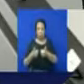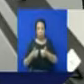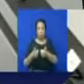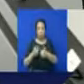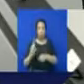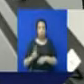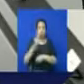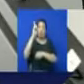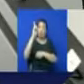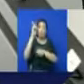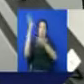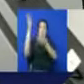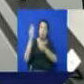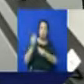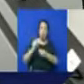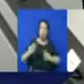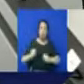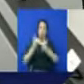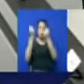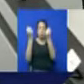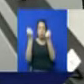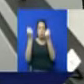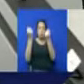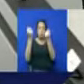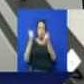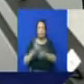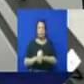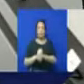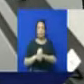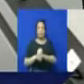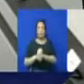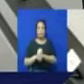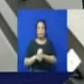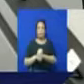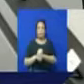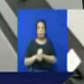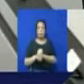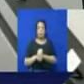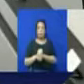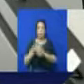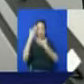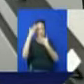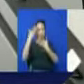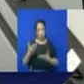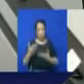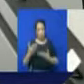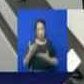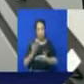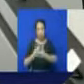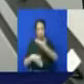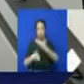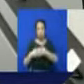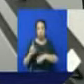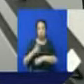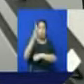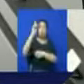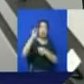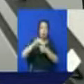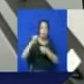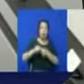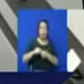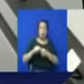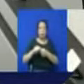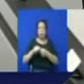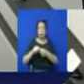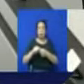possa dar força para eles e dar sabedoria. Por isso que nós vamos agradecer por tudo que o Senhor tem feito, por tudo que